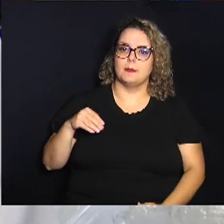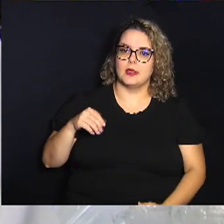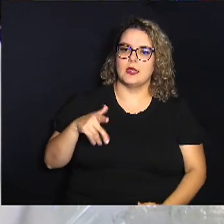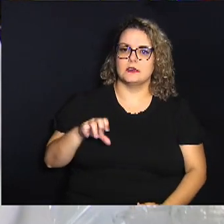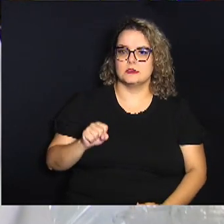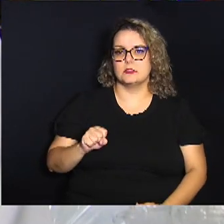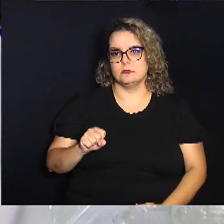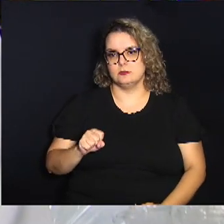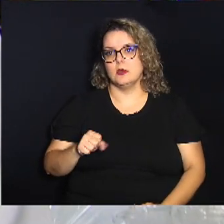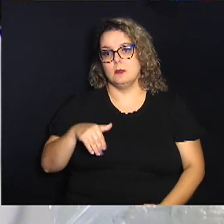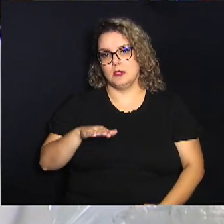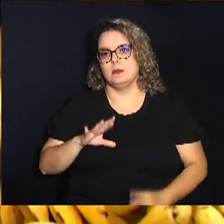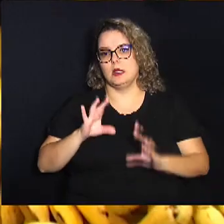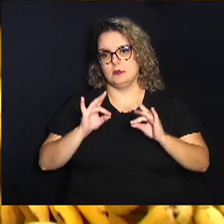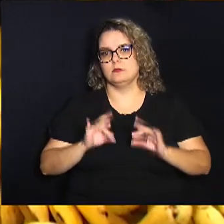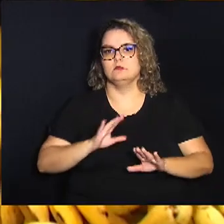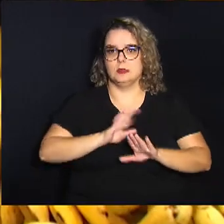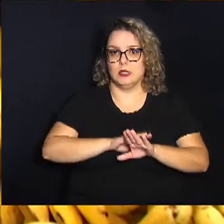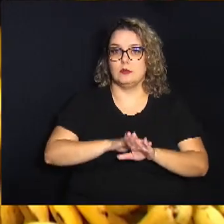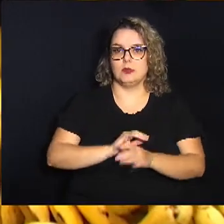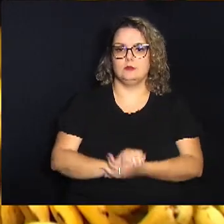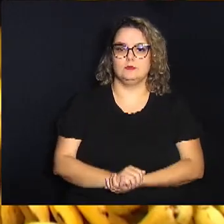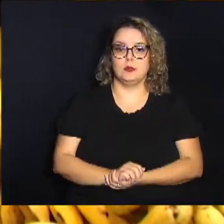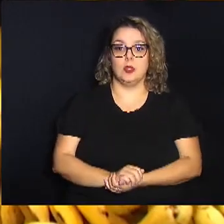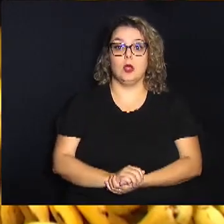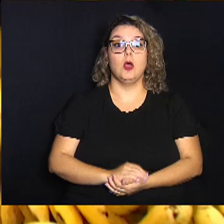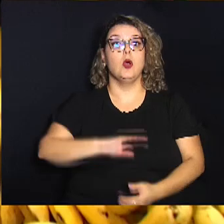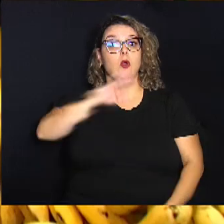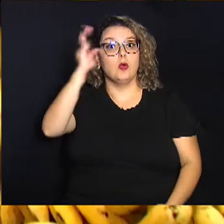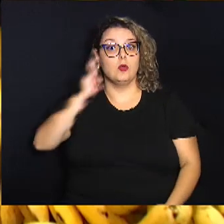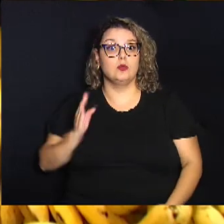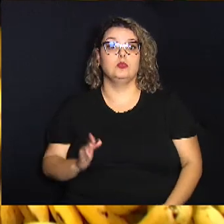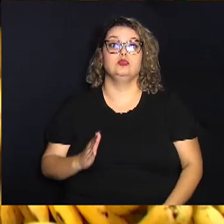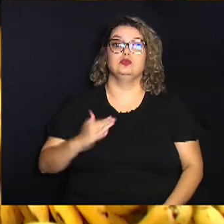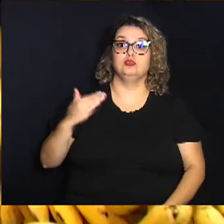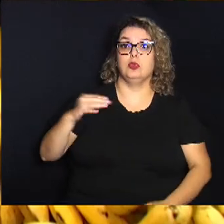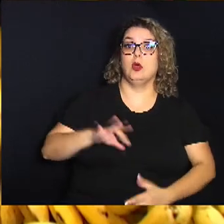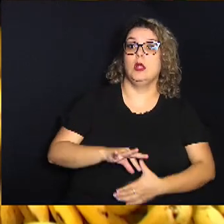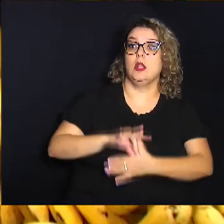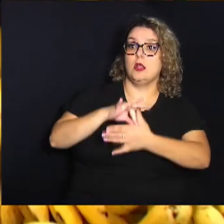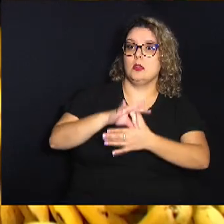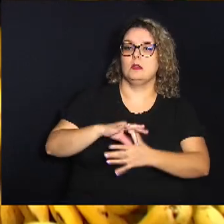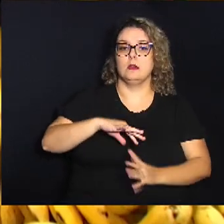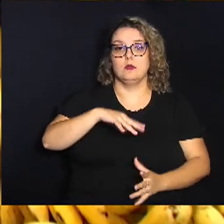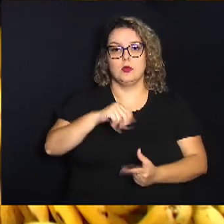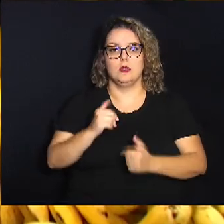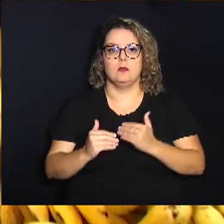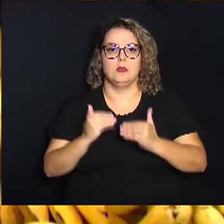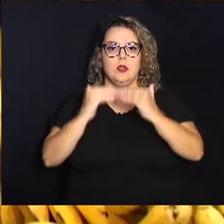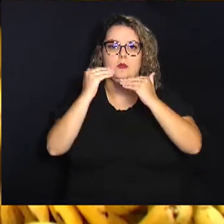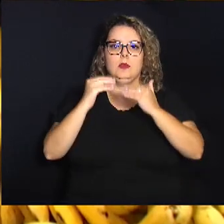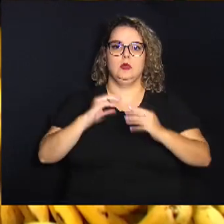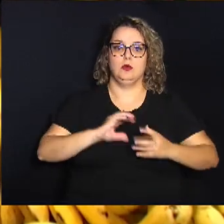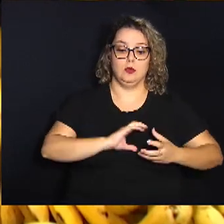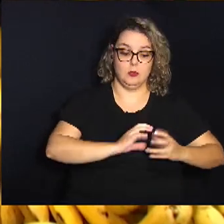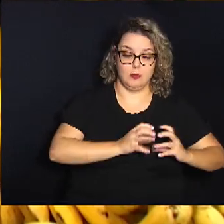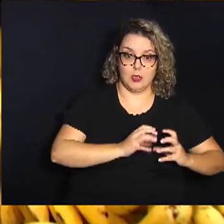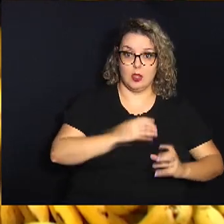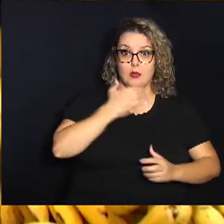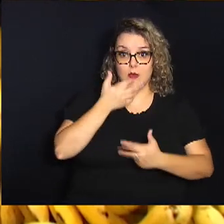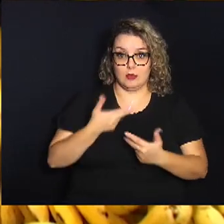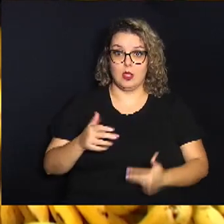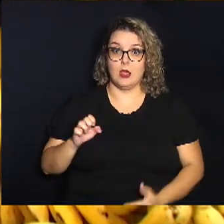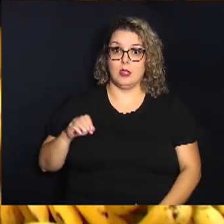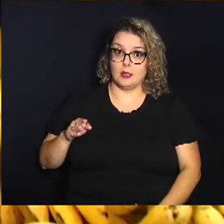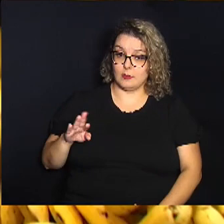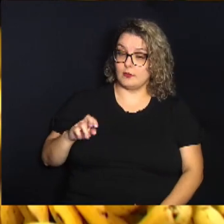níveis mais adequados de atividade. O Brasil se destaca como líder mundial na produção do maracujá. Segundo a Embrapa,